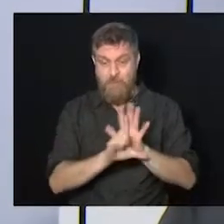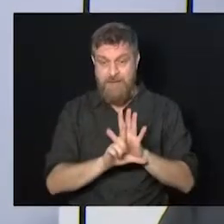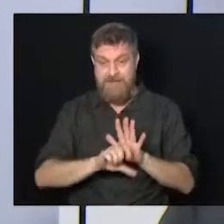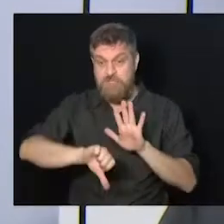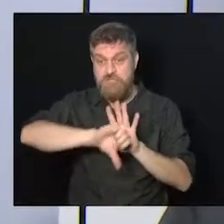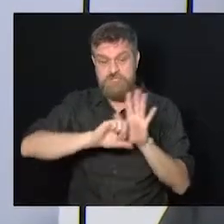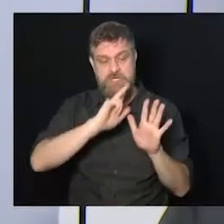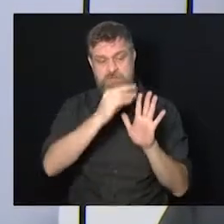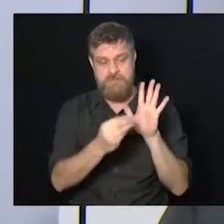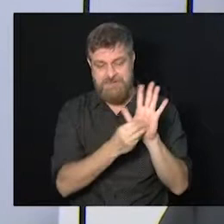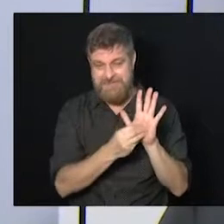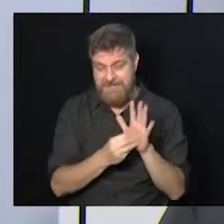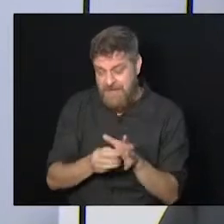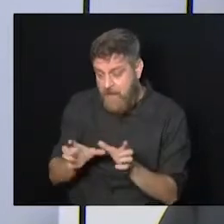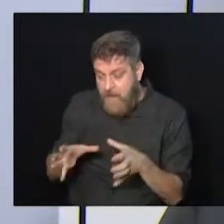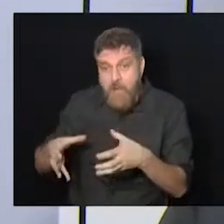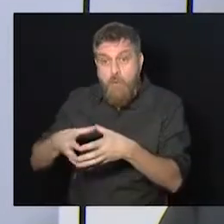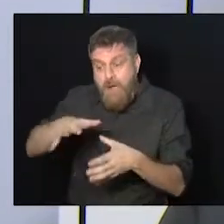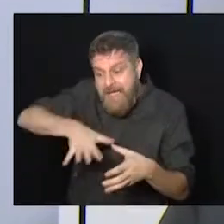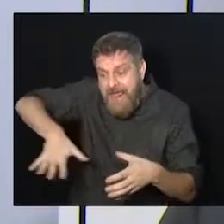Especialmente em unidades especialmente protegidas.